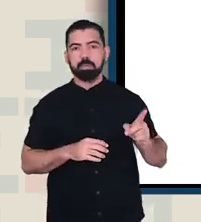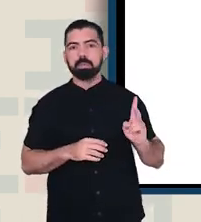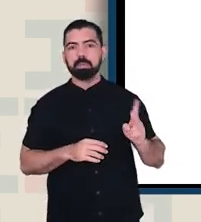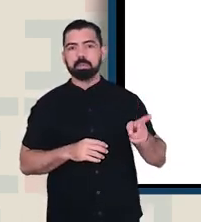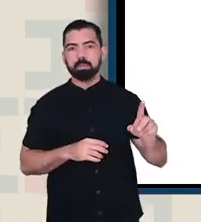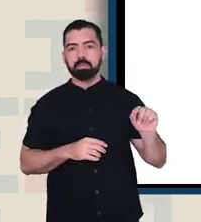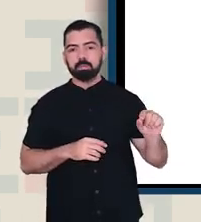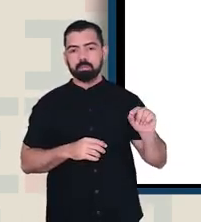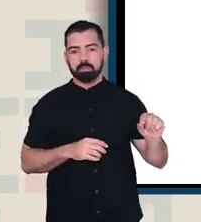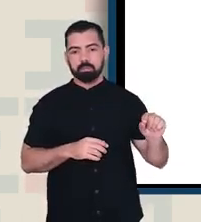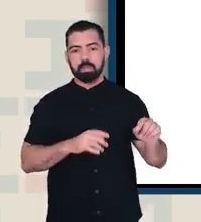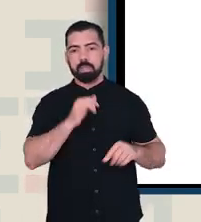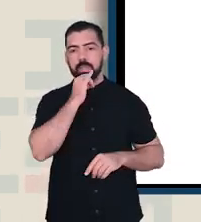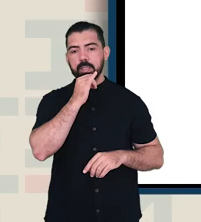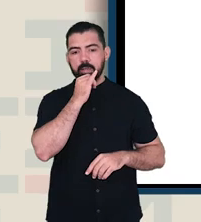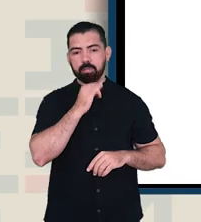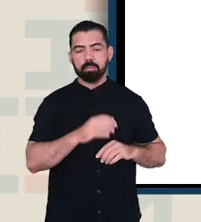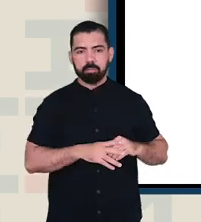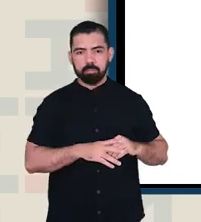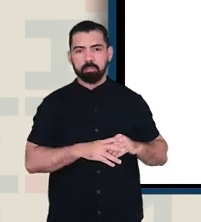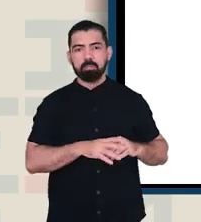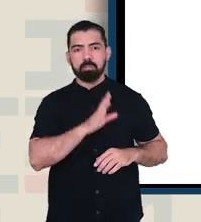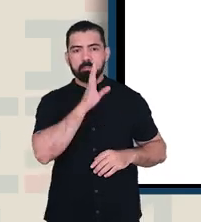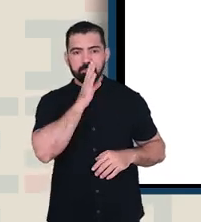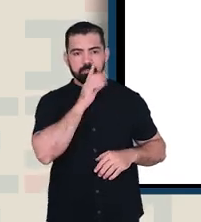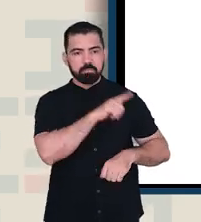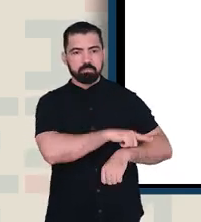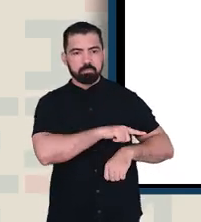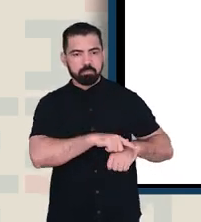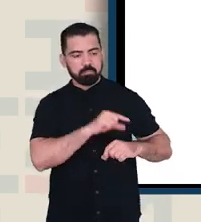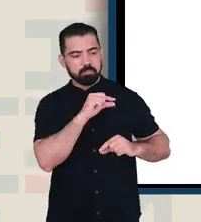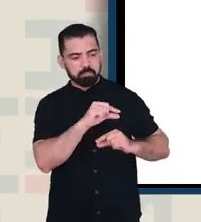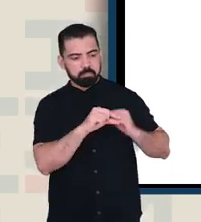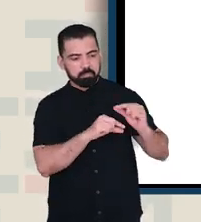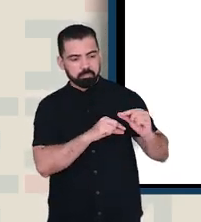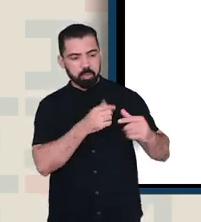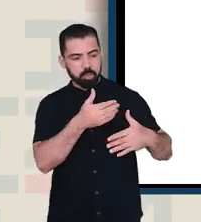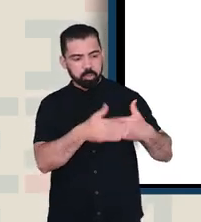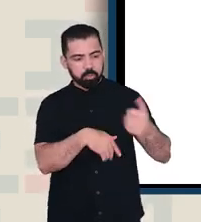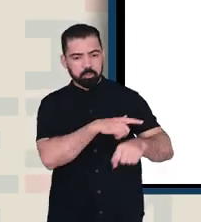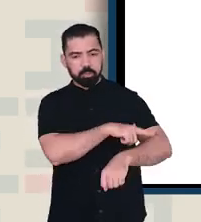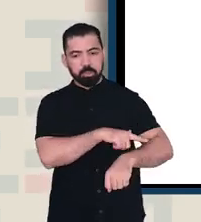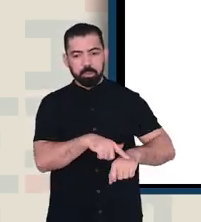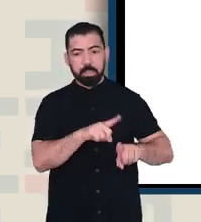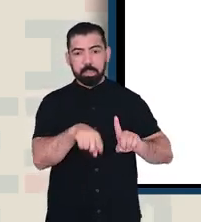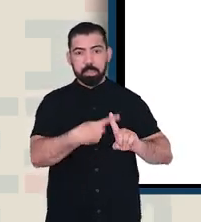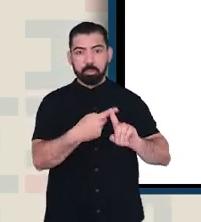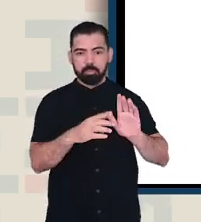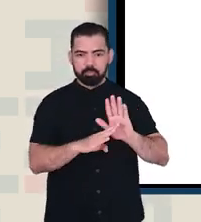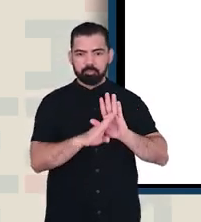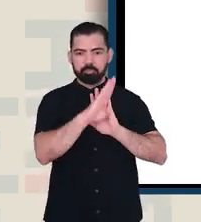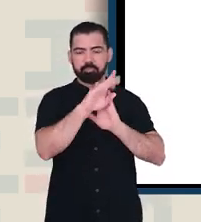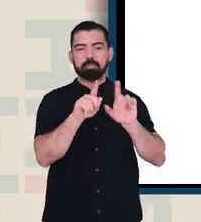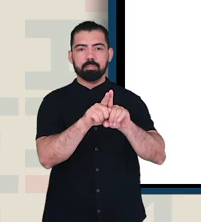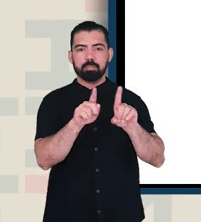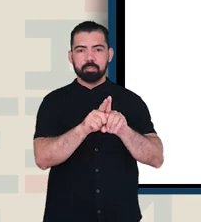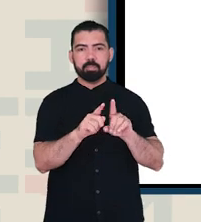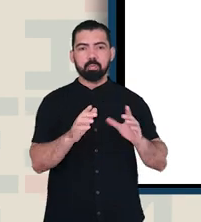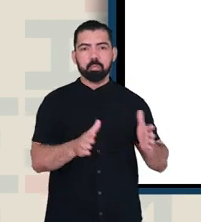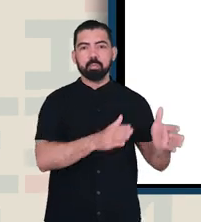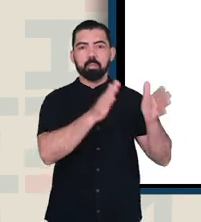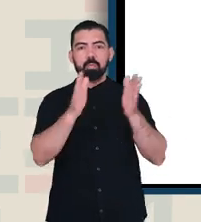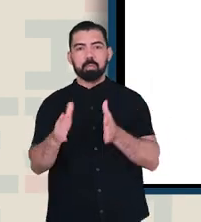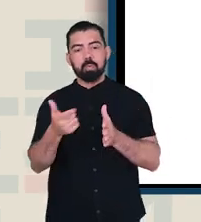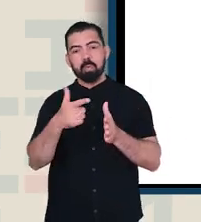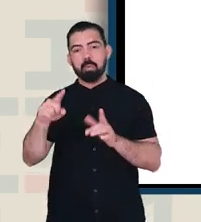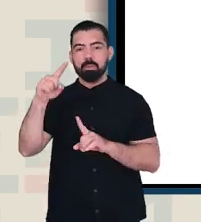sempre piano, pouquinho, devagar, e depois cresce para dar passo a